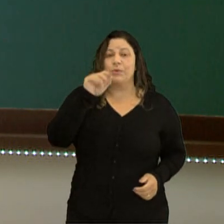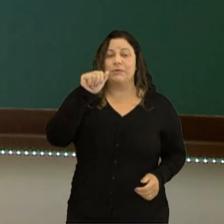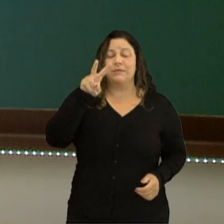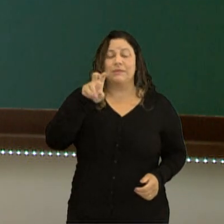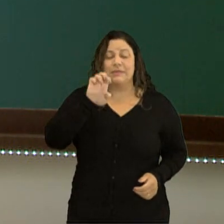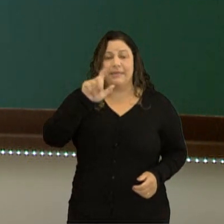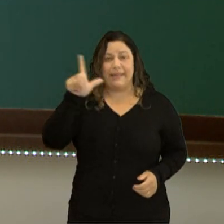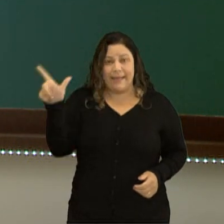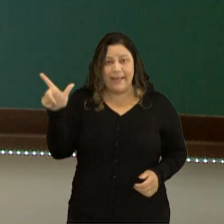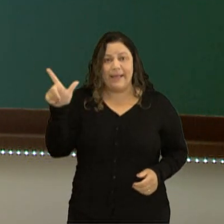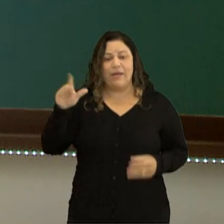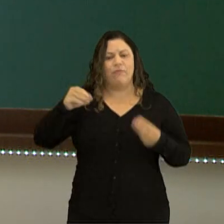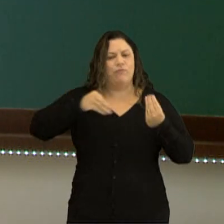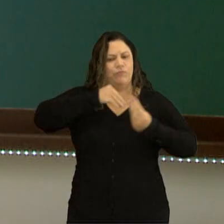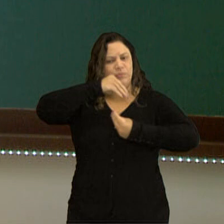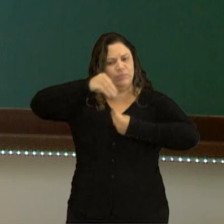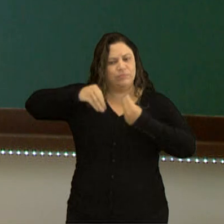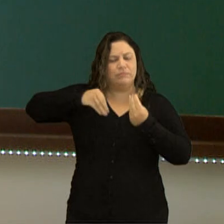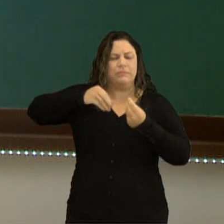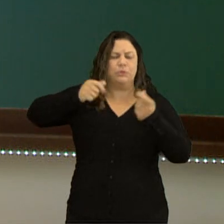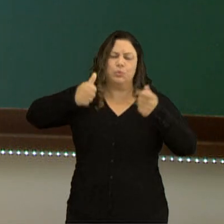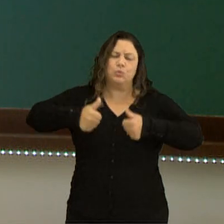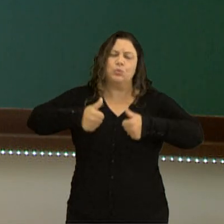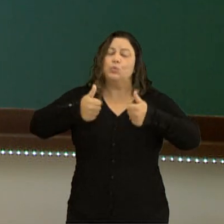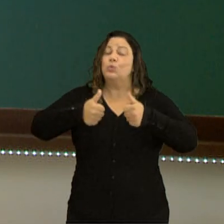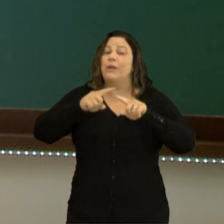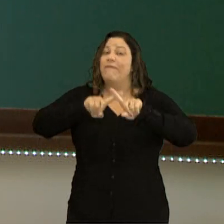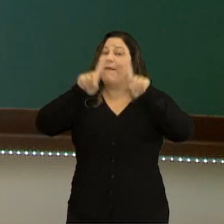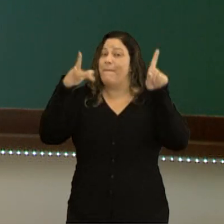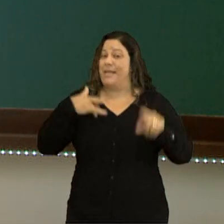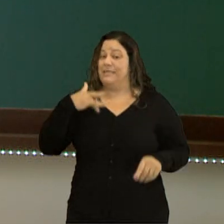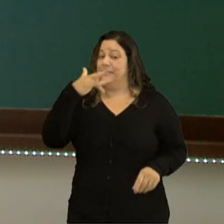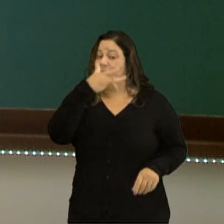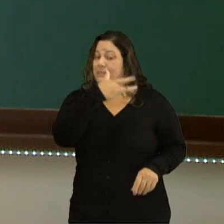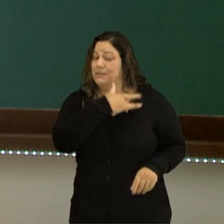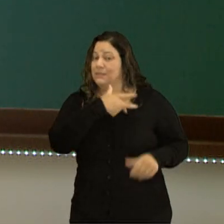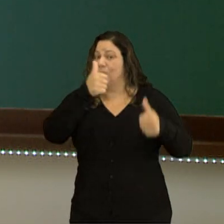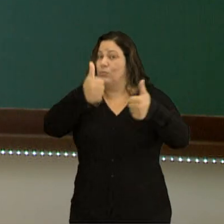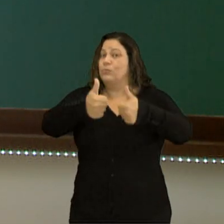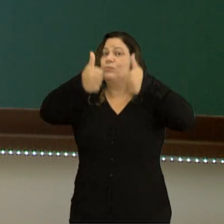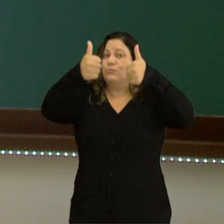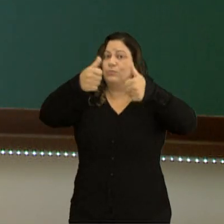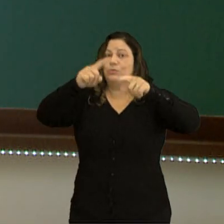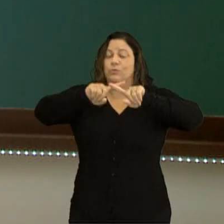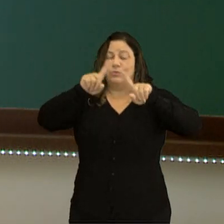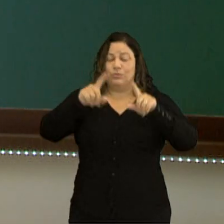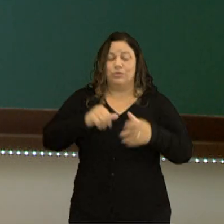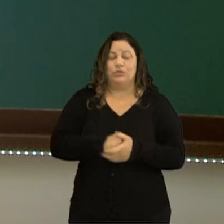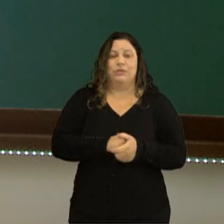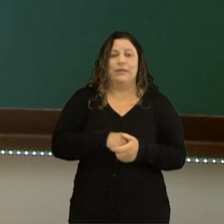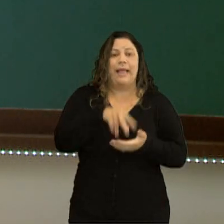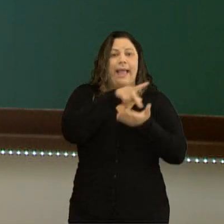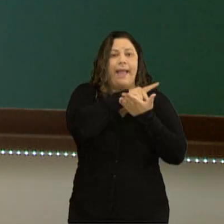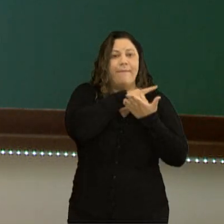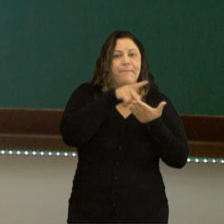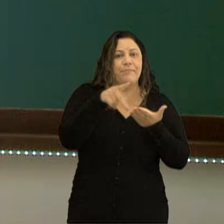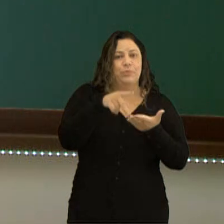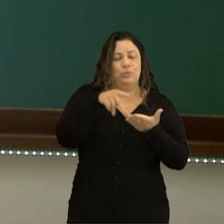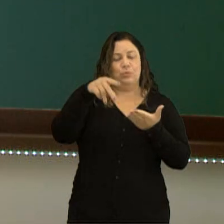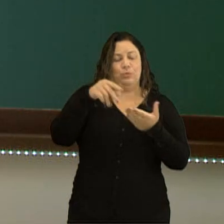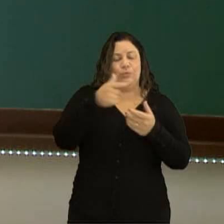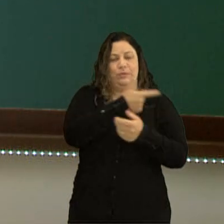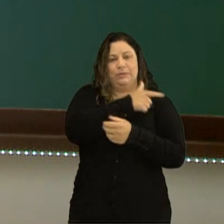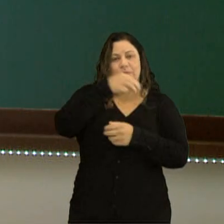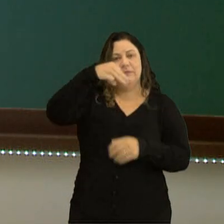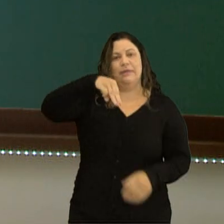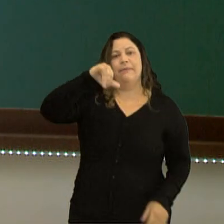rica também com os minerais que nós precisamos dela, tá? Já a água pura, ela não tem esses minerais. Então, nós